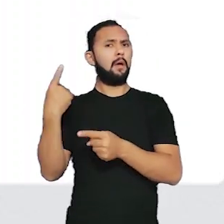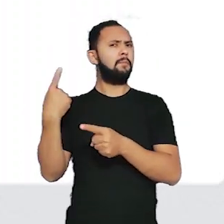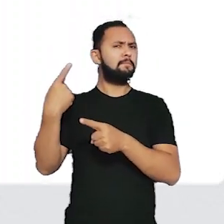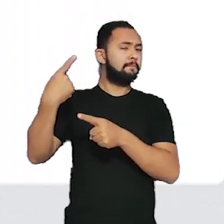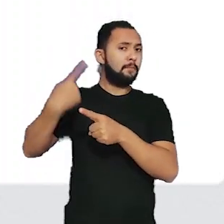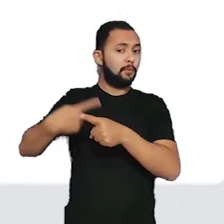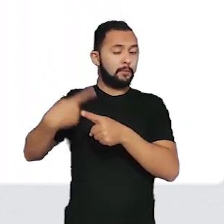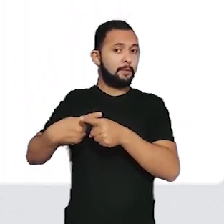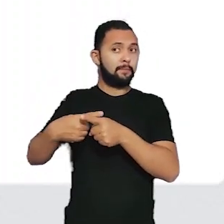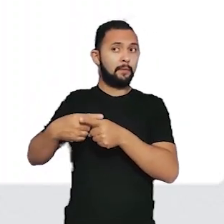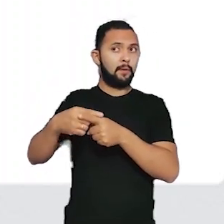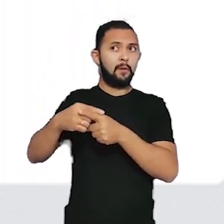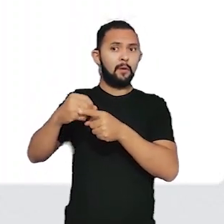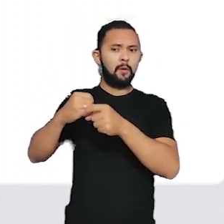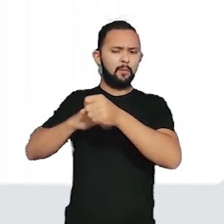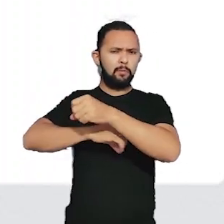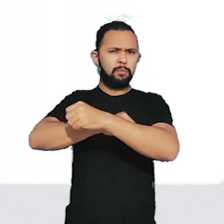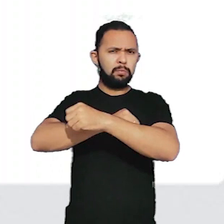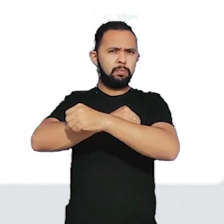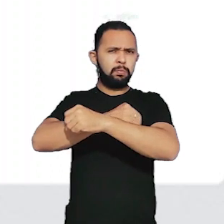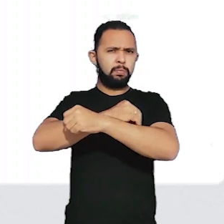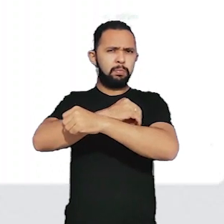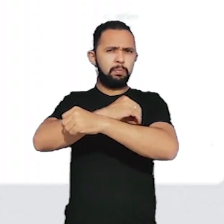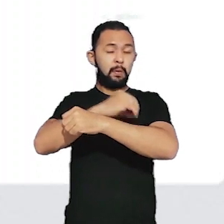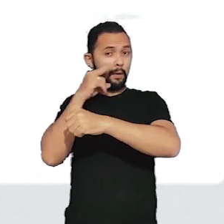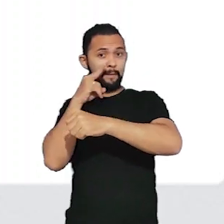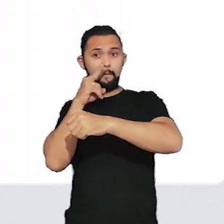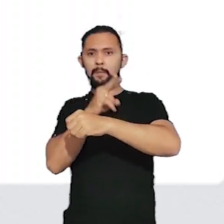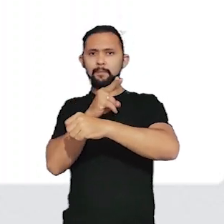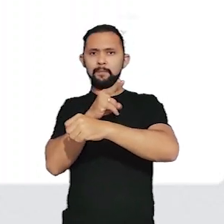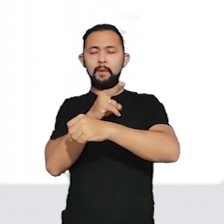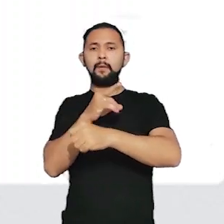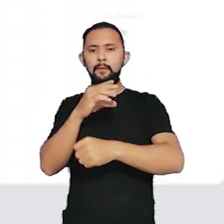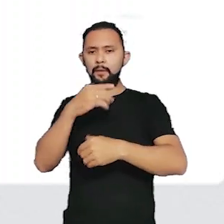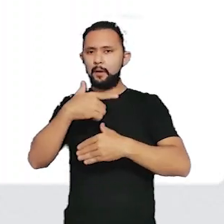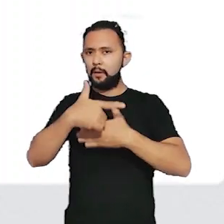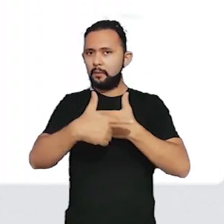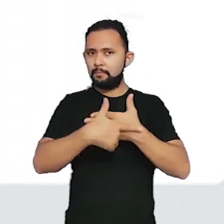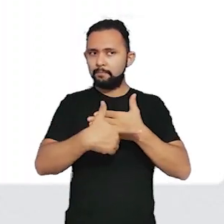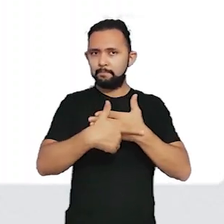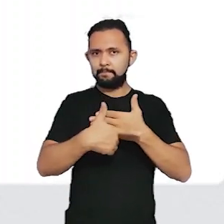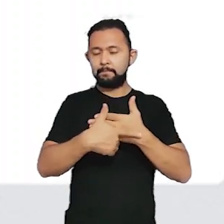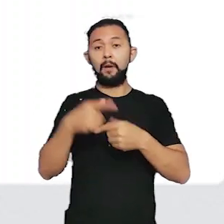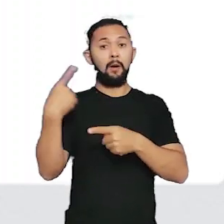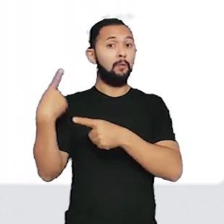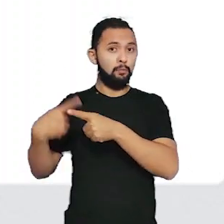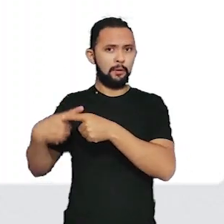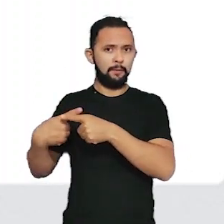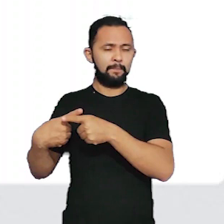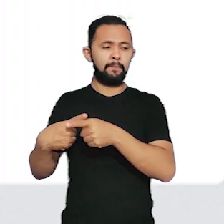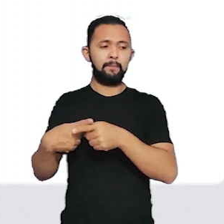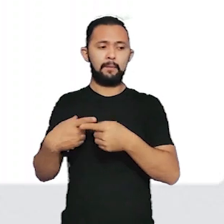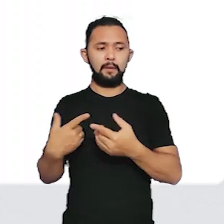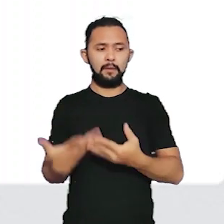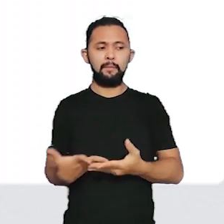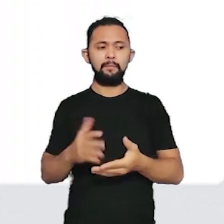que ela via o sol nascer. Então, aí eu tenho uma ideia de causa, tá? Então, número 1. Ela é agradável como um dia